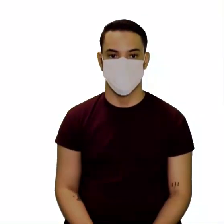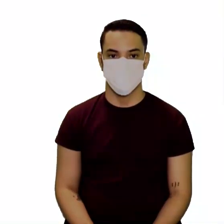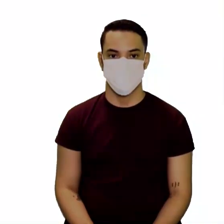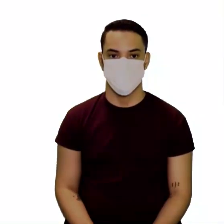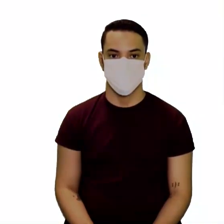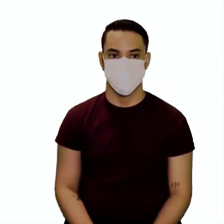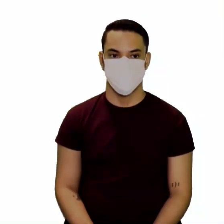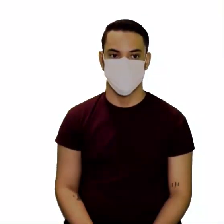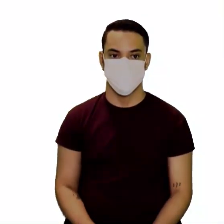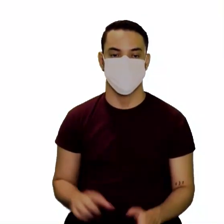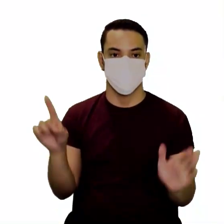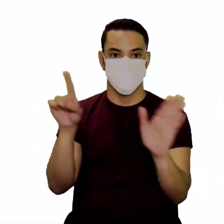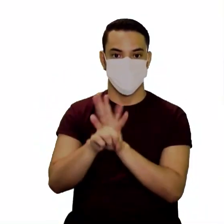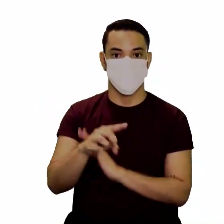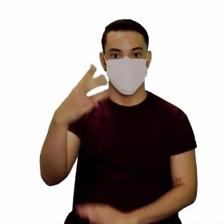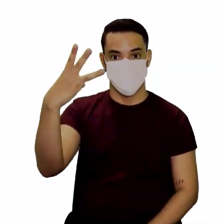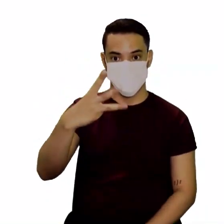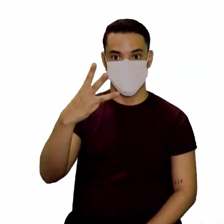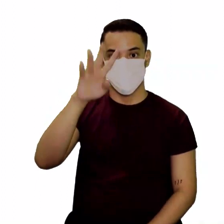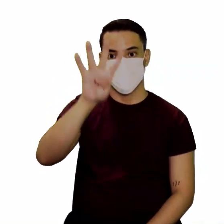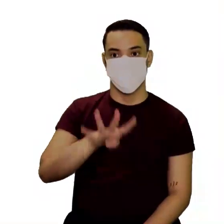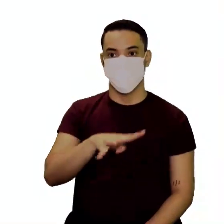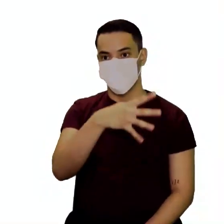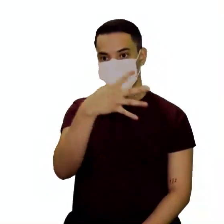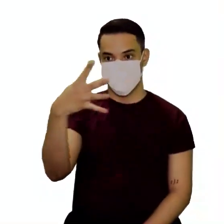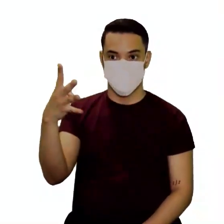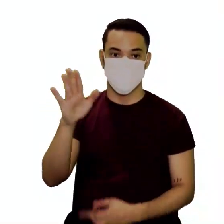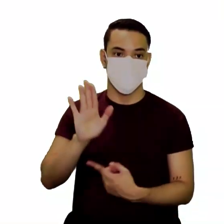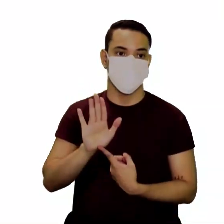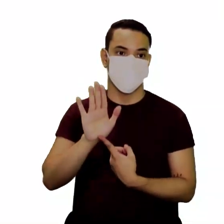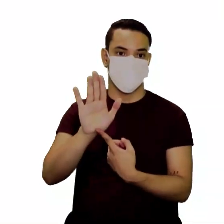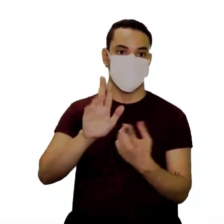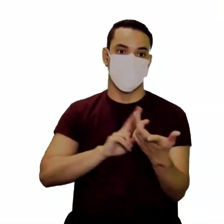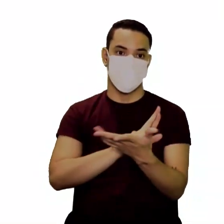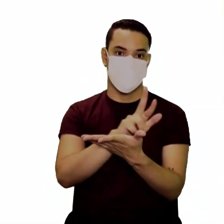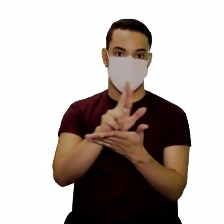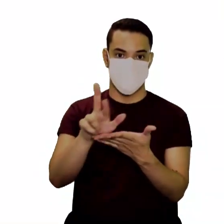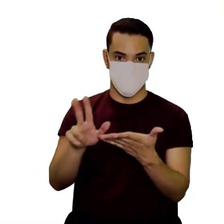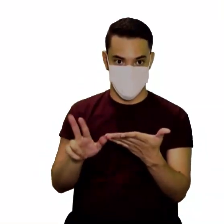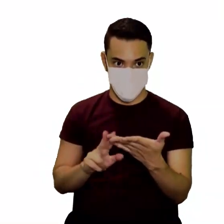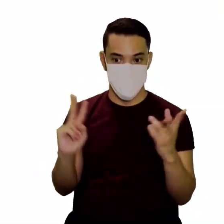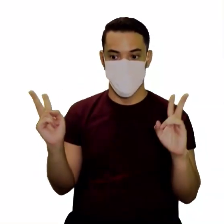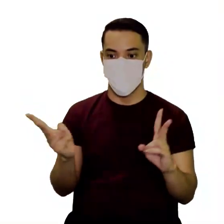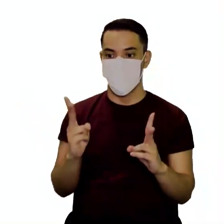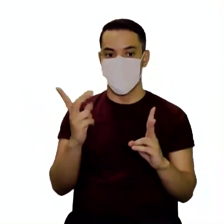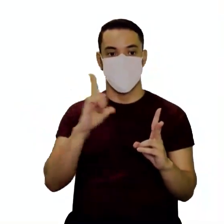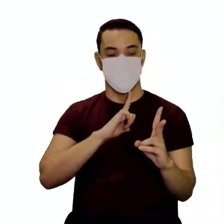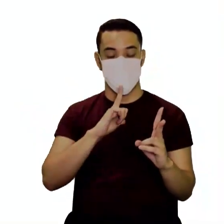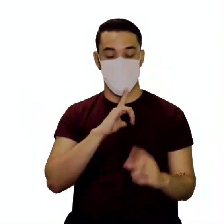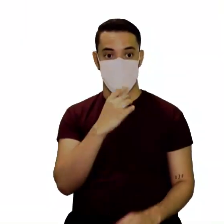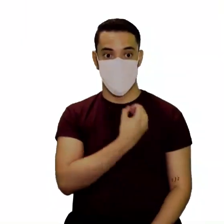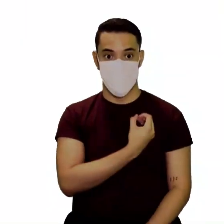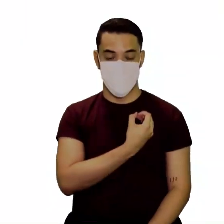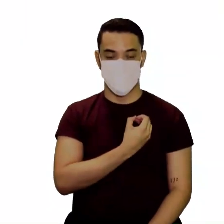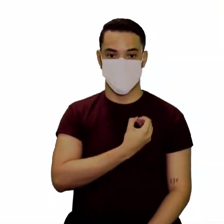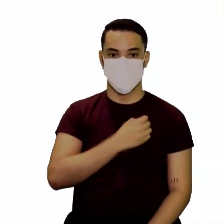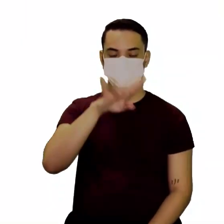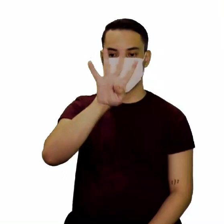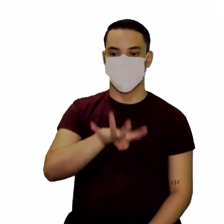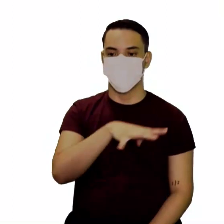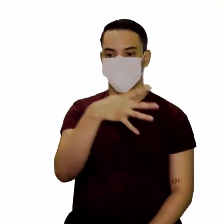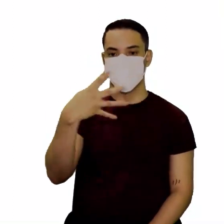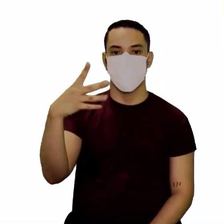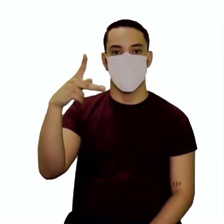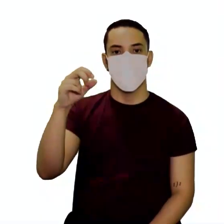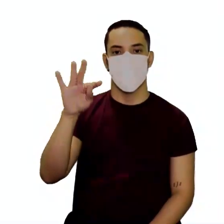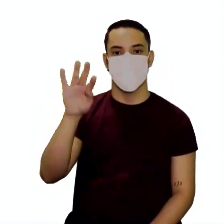A questão 3, a tabela a seguir mostra diversos valores de diferença de potencial. Olha só, aplicados